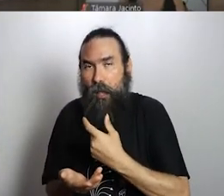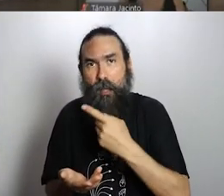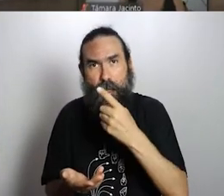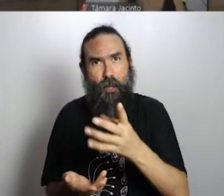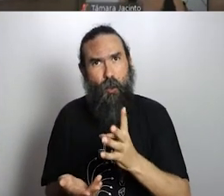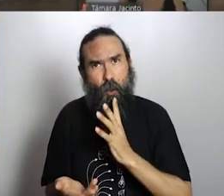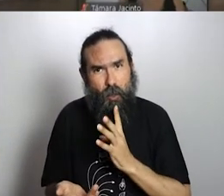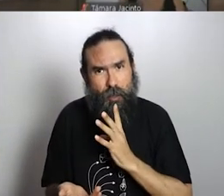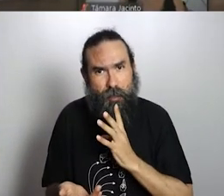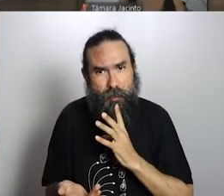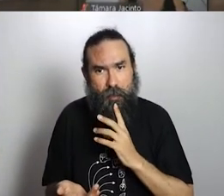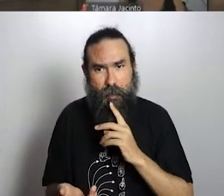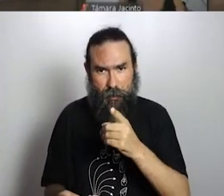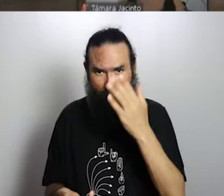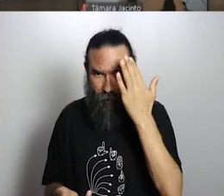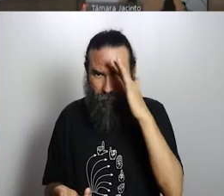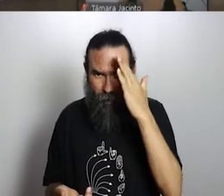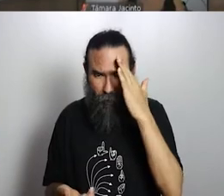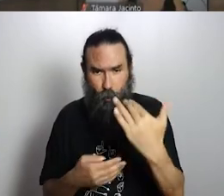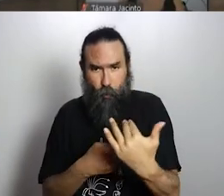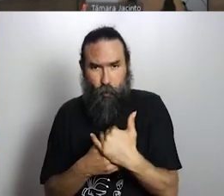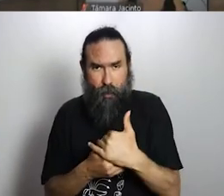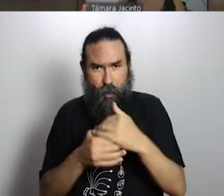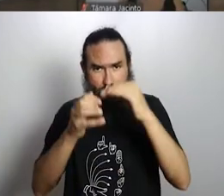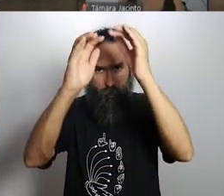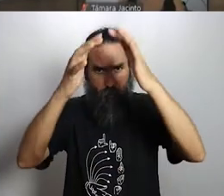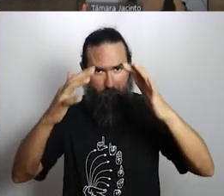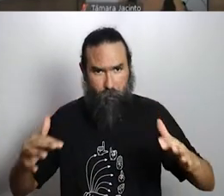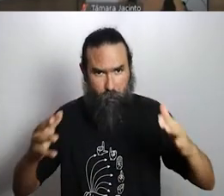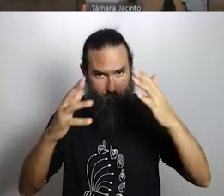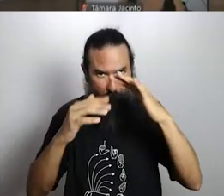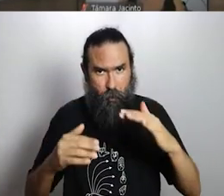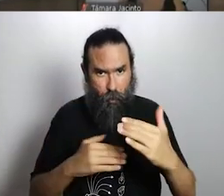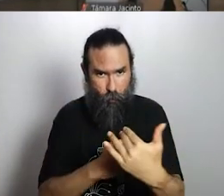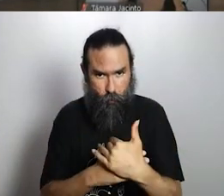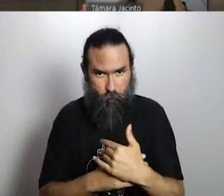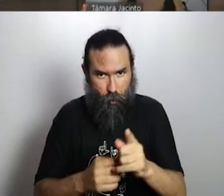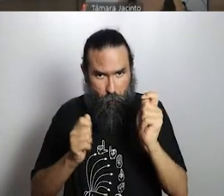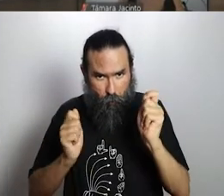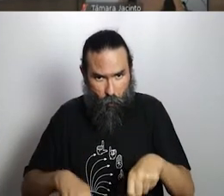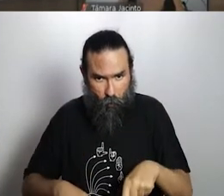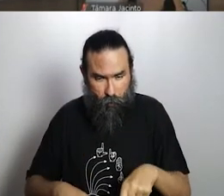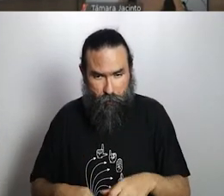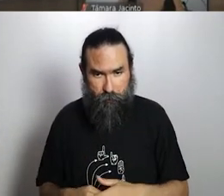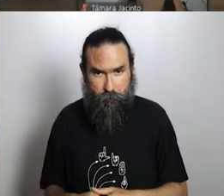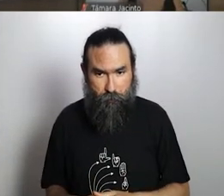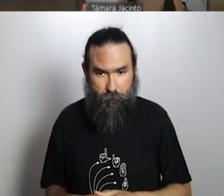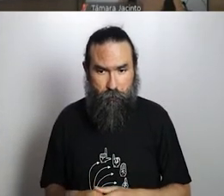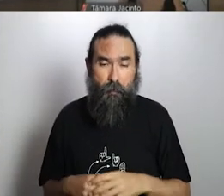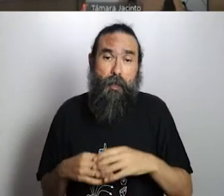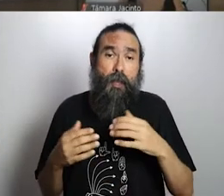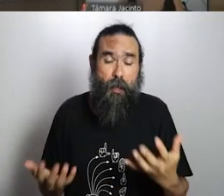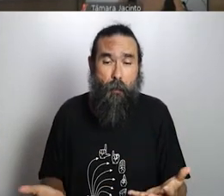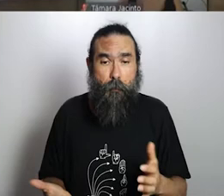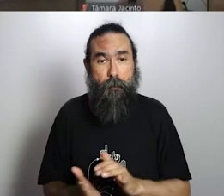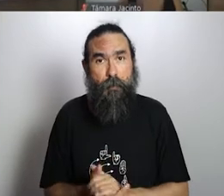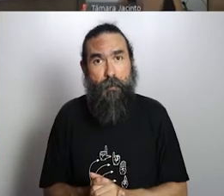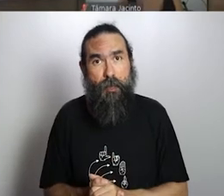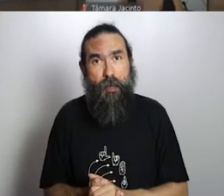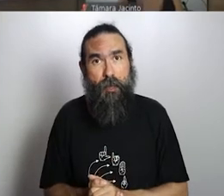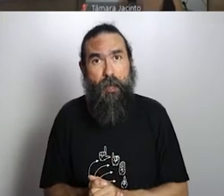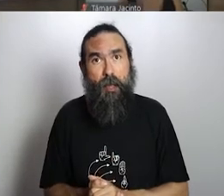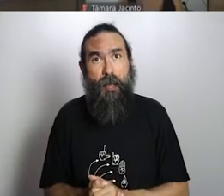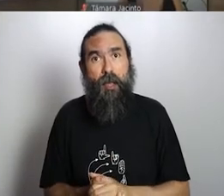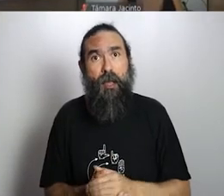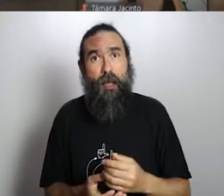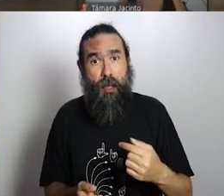O senhor sabe rezar do mal que eu estou sentindo aqui? Eu vim para o senhor me rezar. Mas esse tipo de